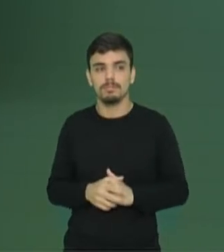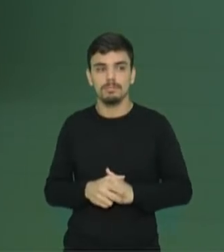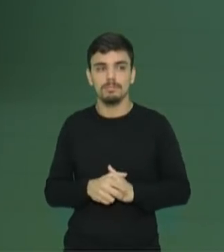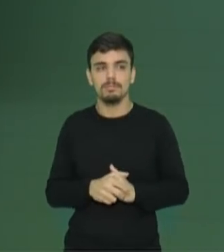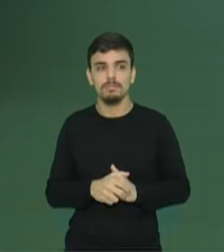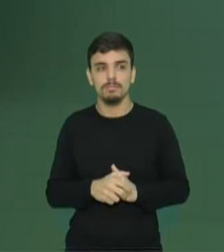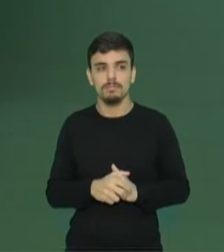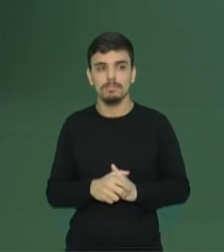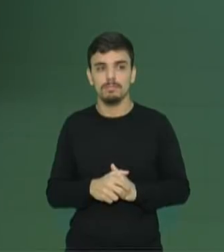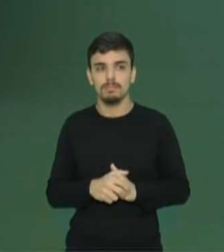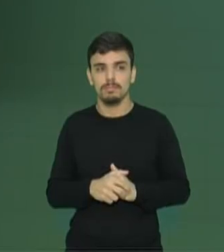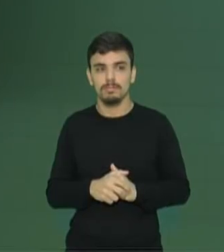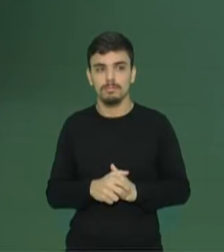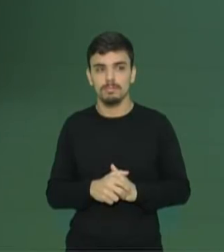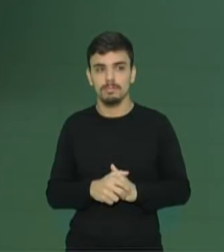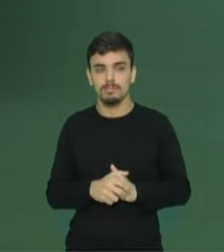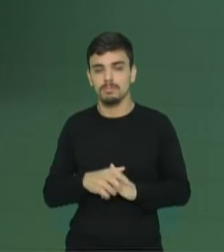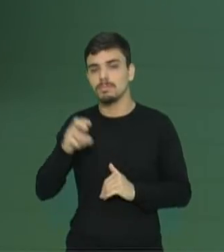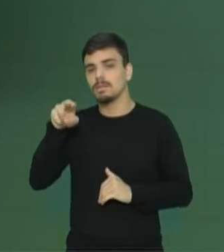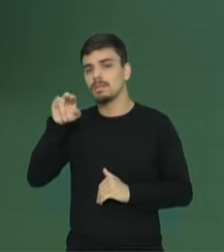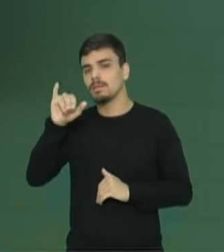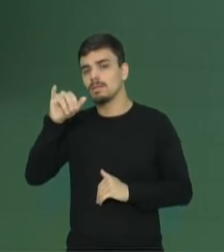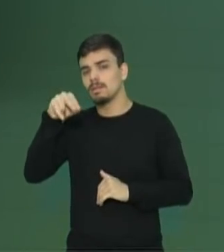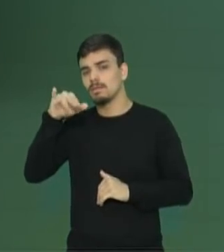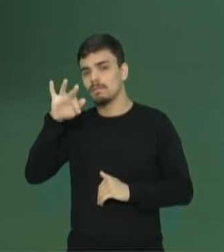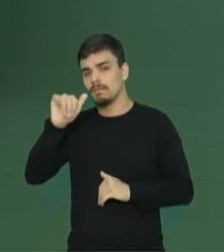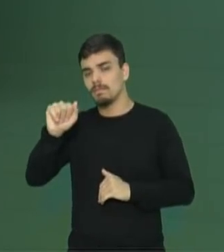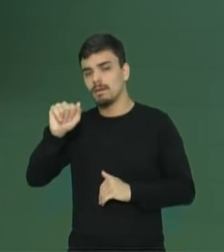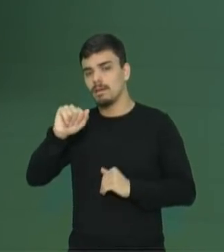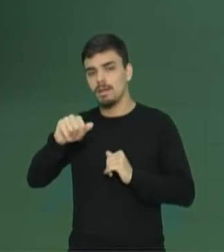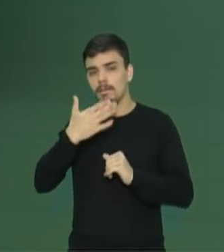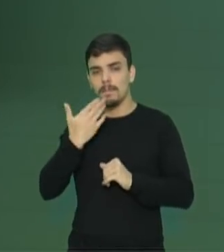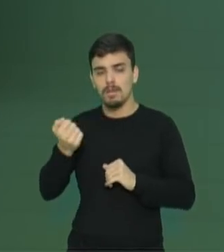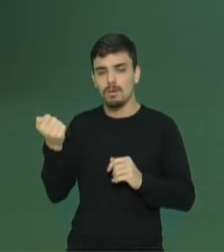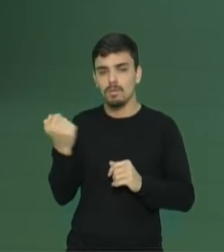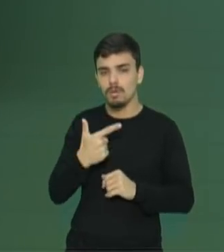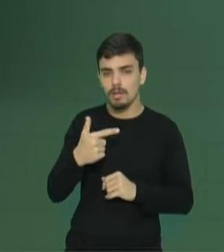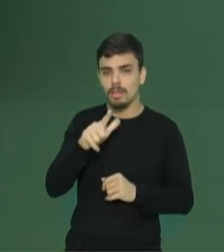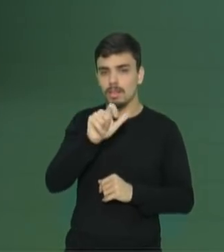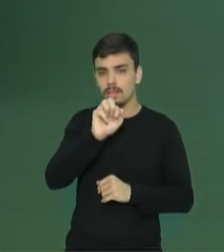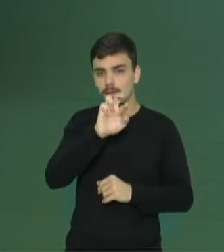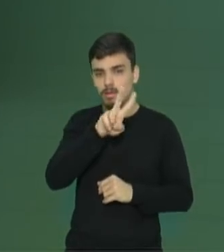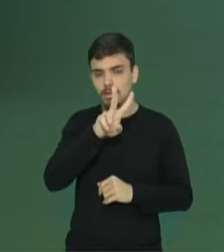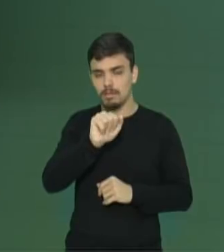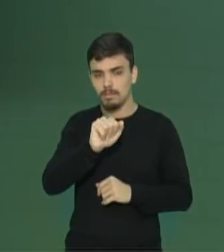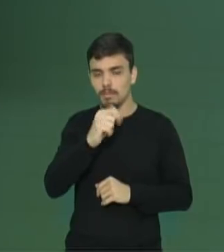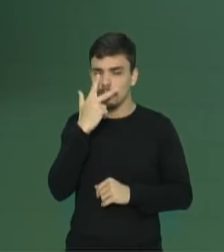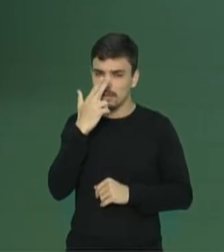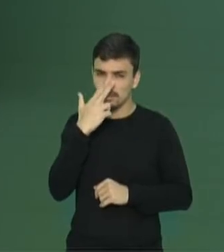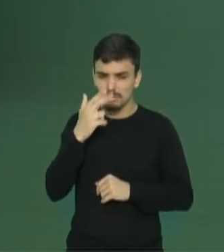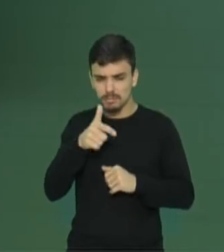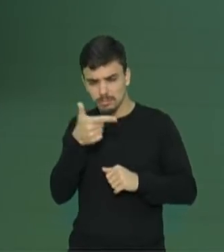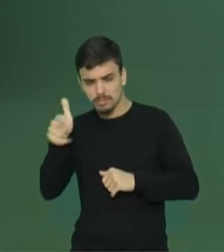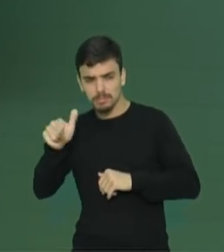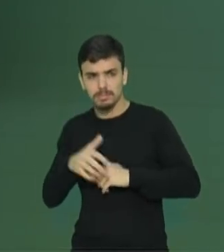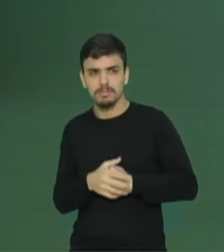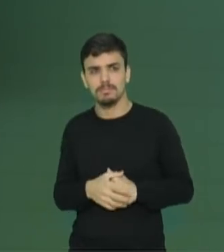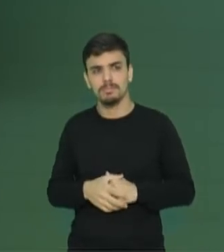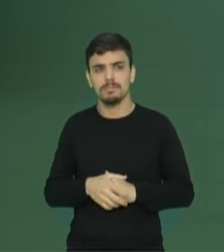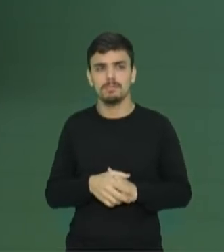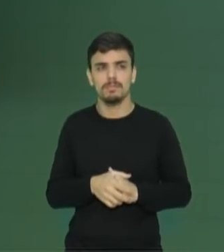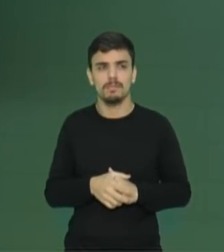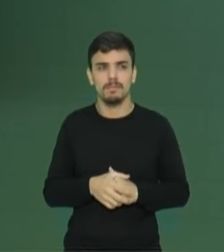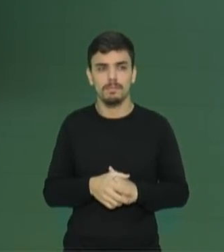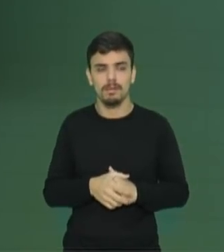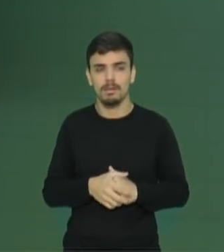incompleta. Essa fase chama-se ninfa, que é um termo melhor do que larva, porque larva lembra algo parecido com lagarta.